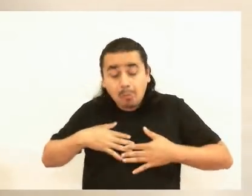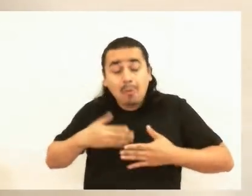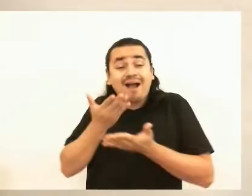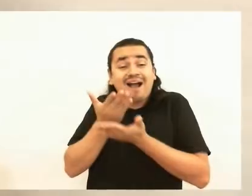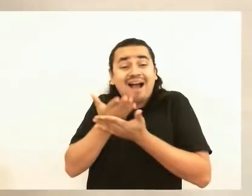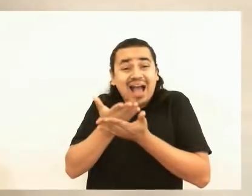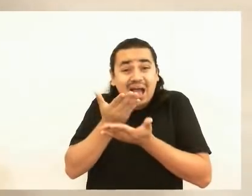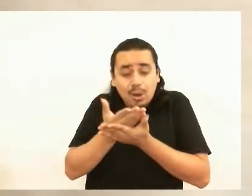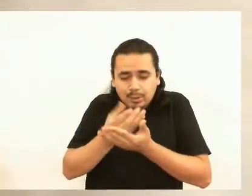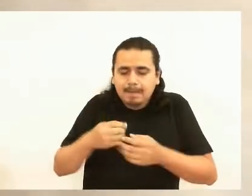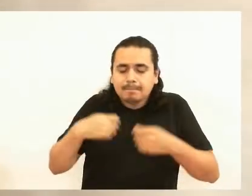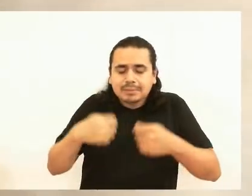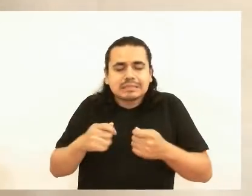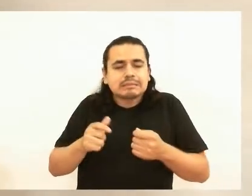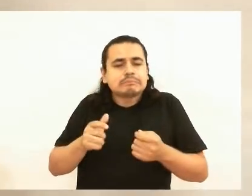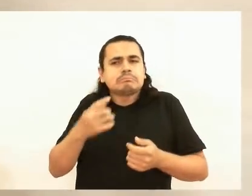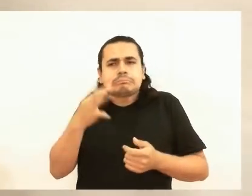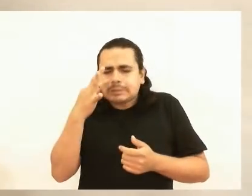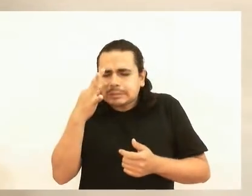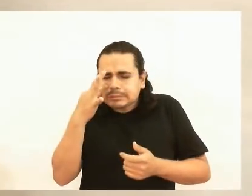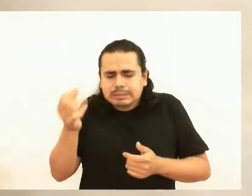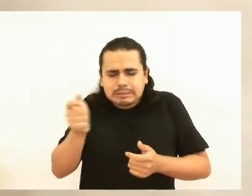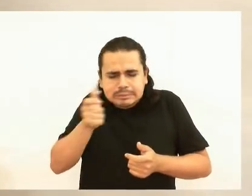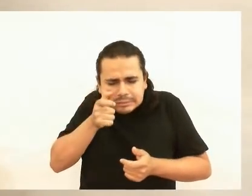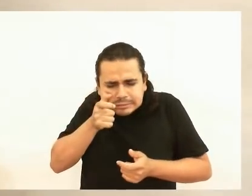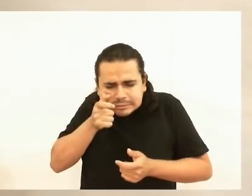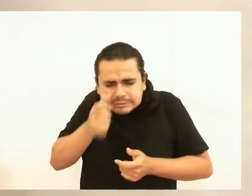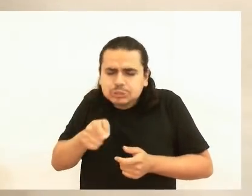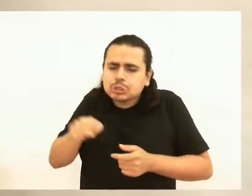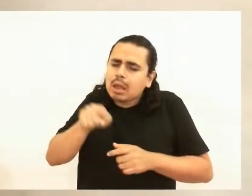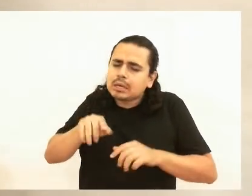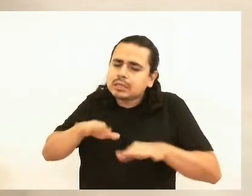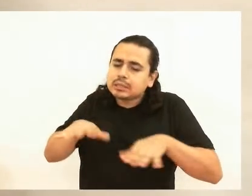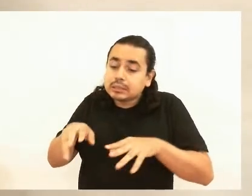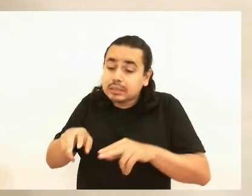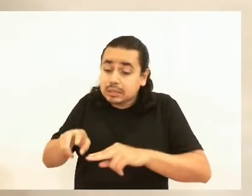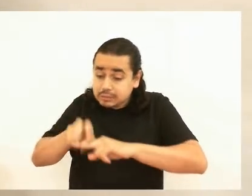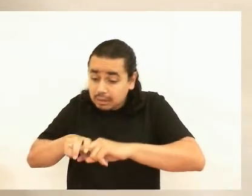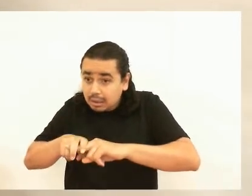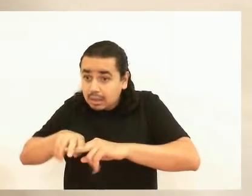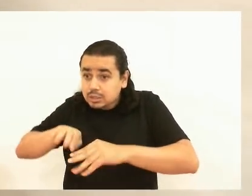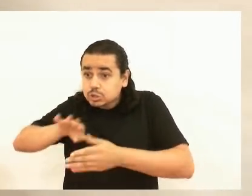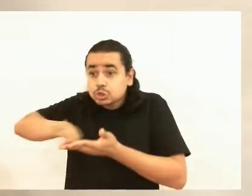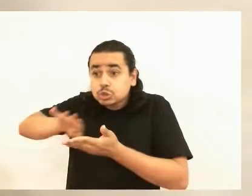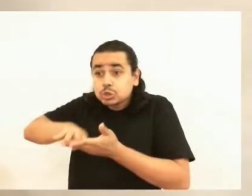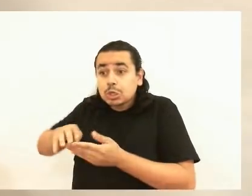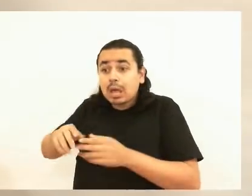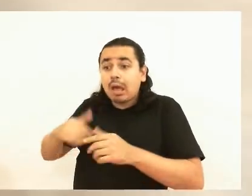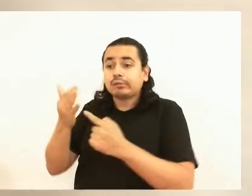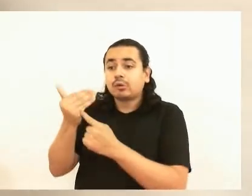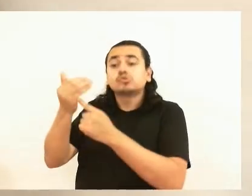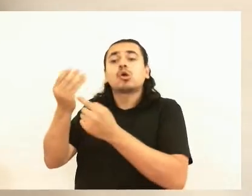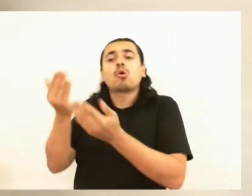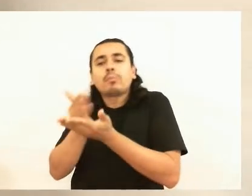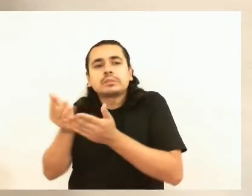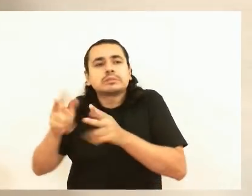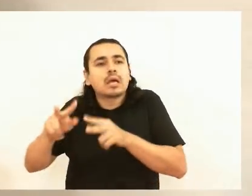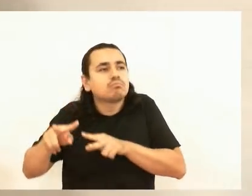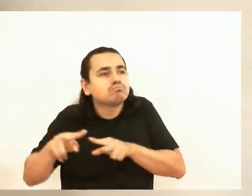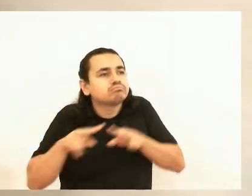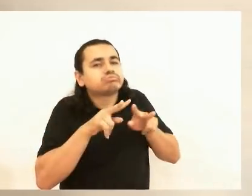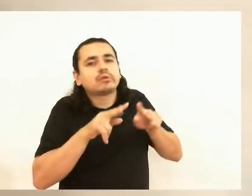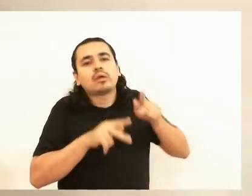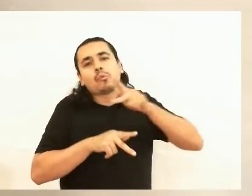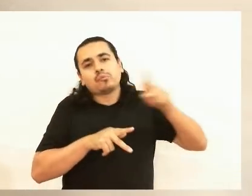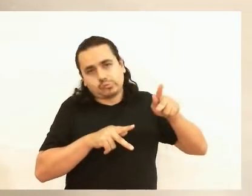vai ser mais interessante do que ele tablet aquele celular com aquele joguinho incrível como que é